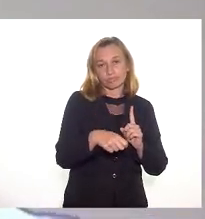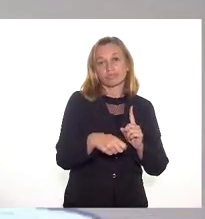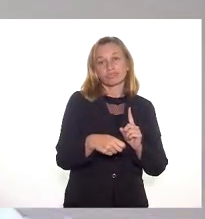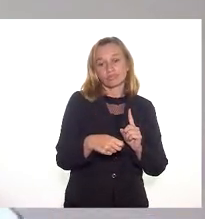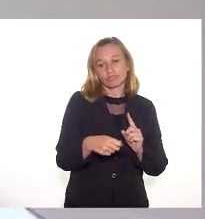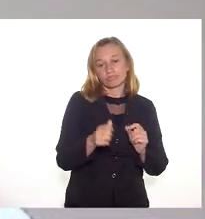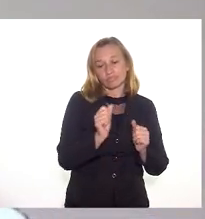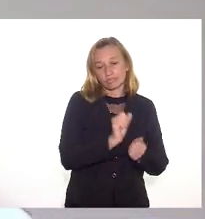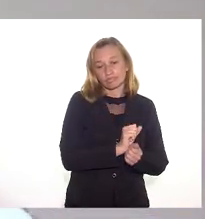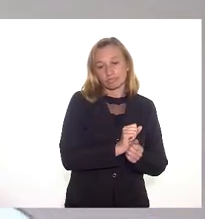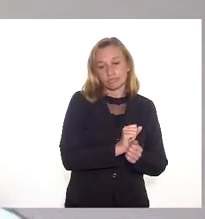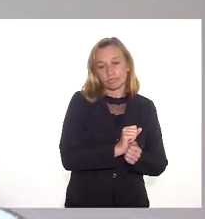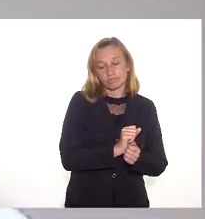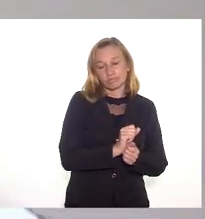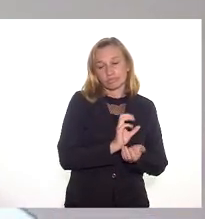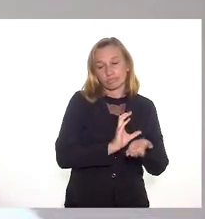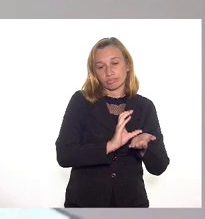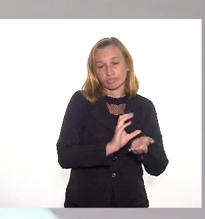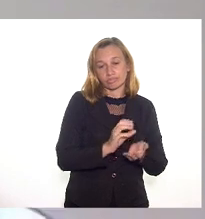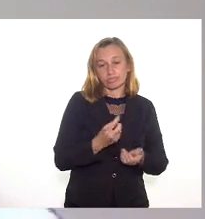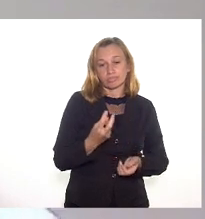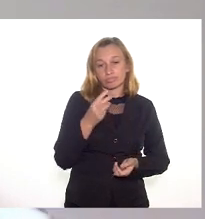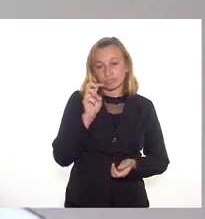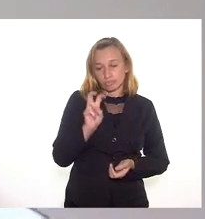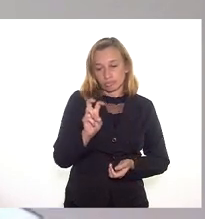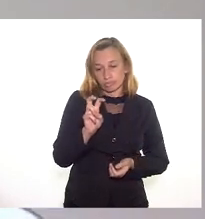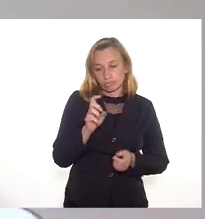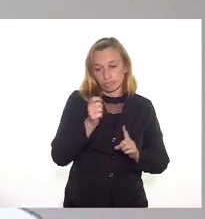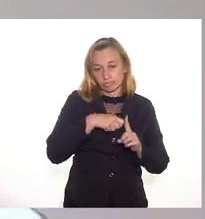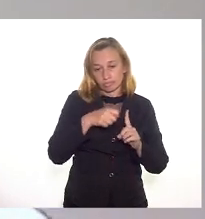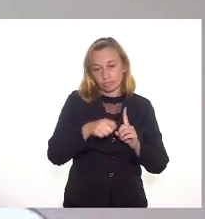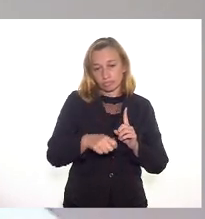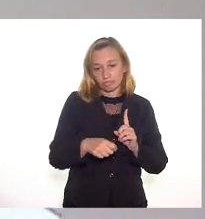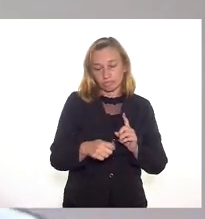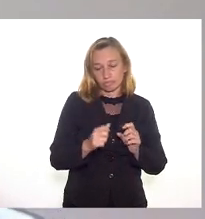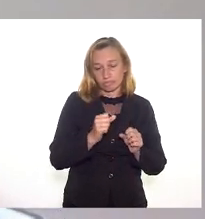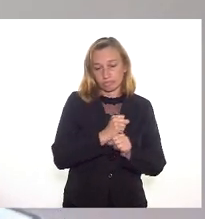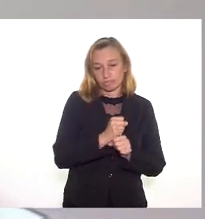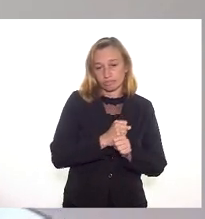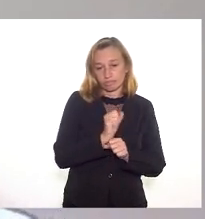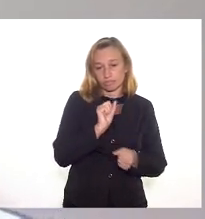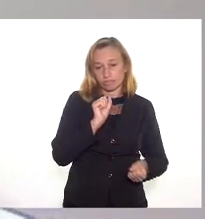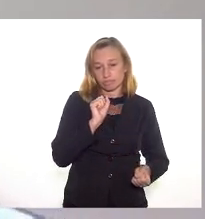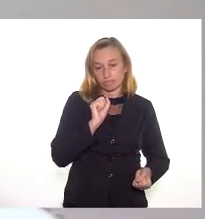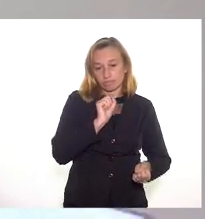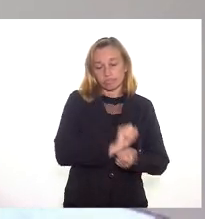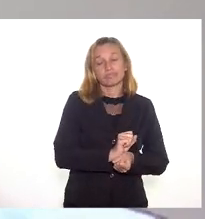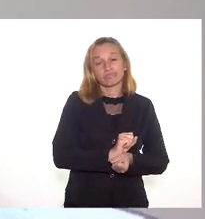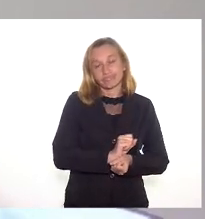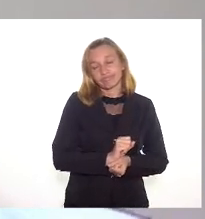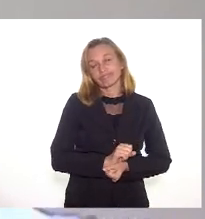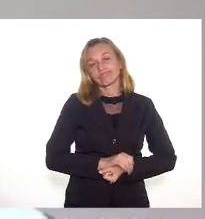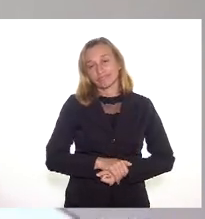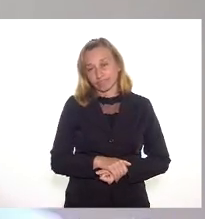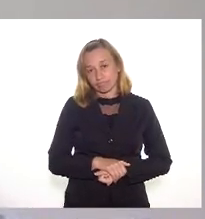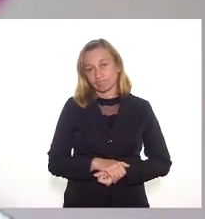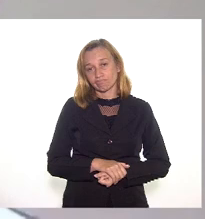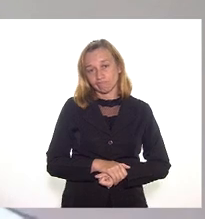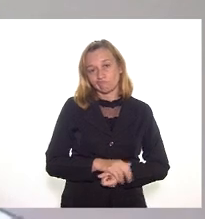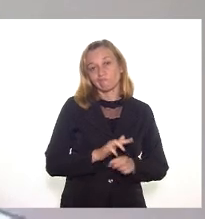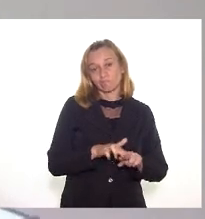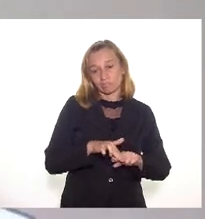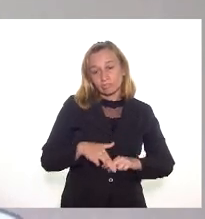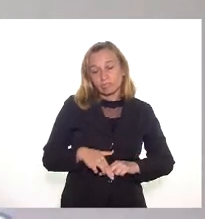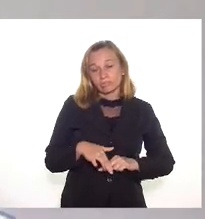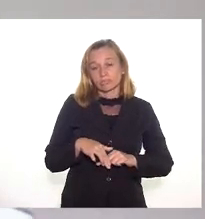da Universidade Federal Fluminense ou seja cinco meses do ano estão comprometidos deputado Deleomar cinco meses do ano e é por